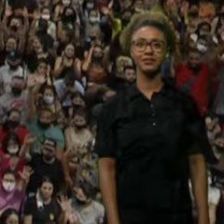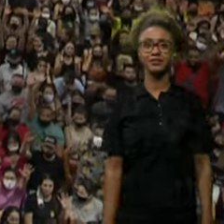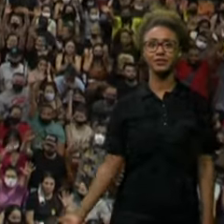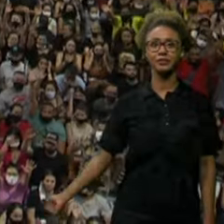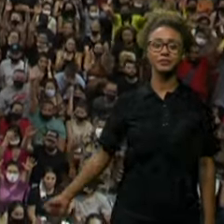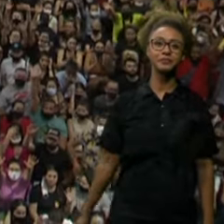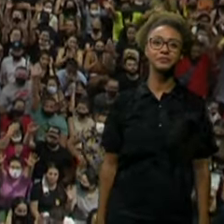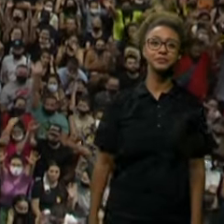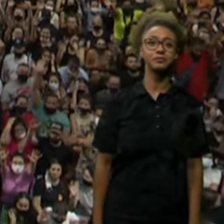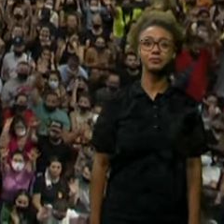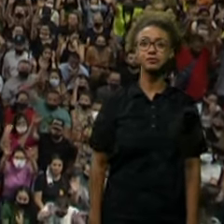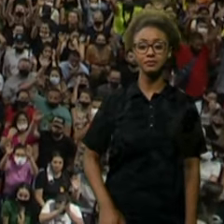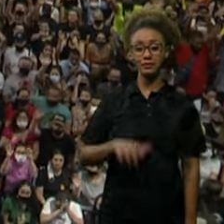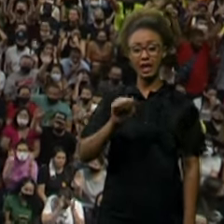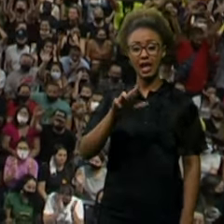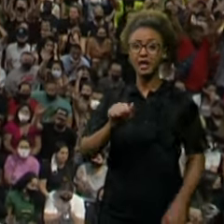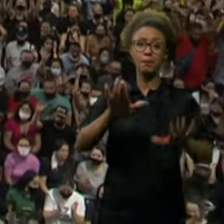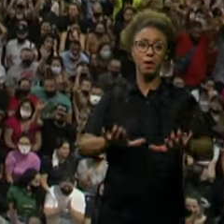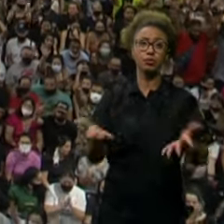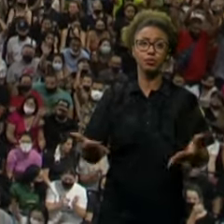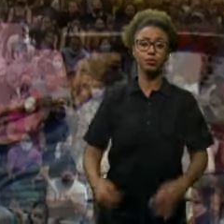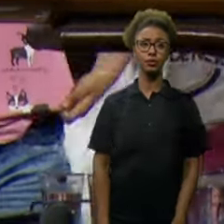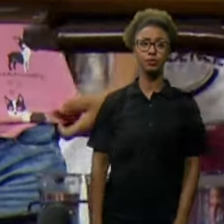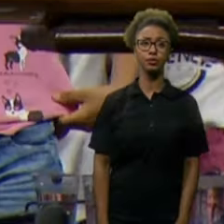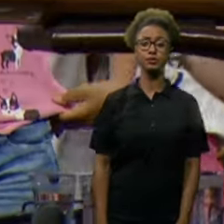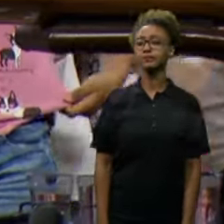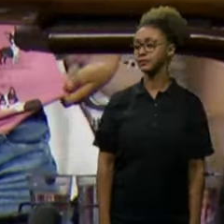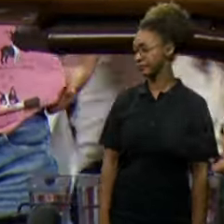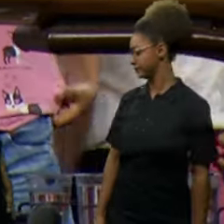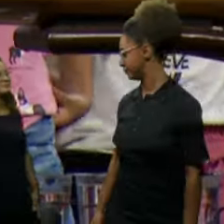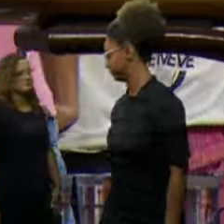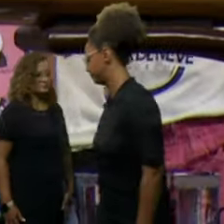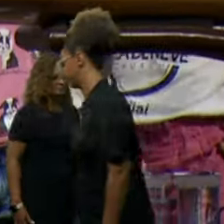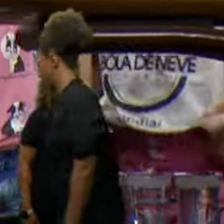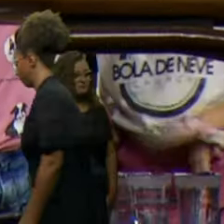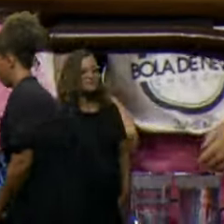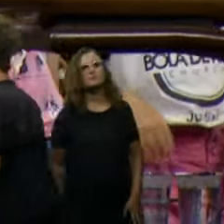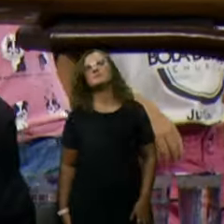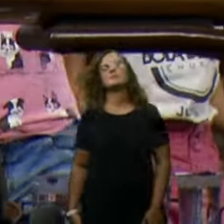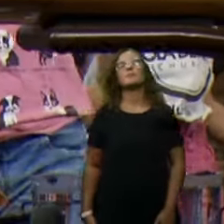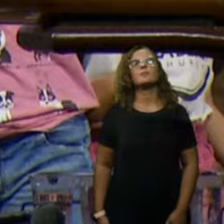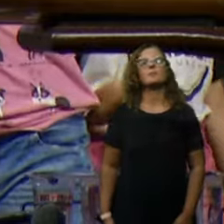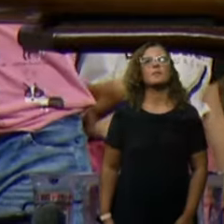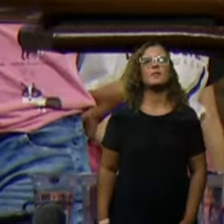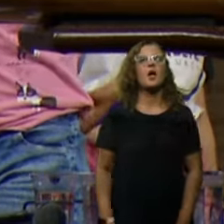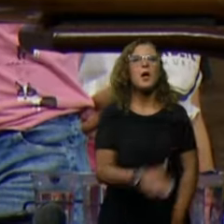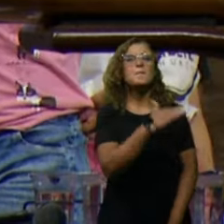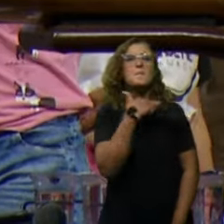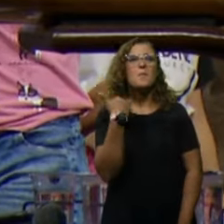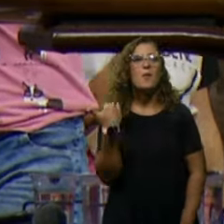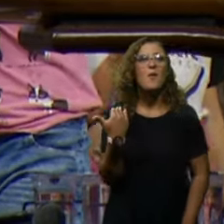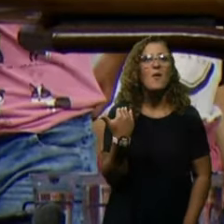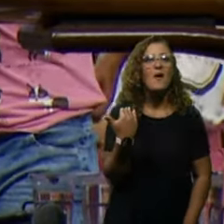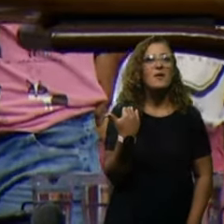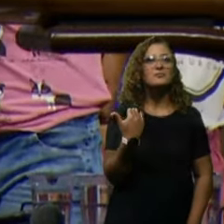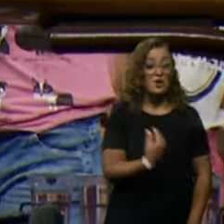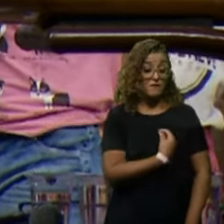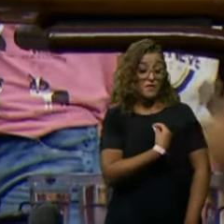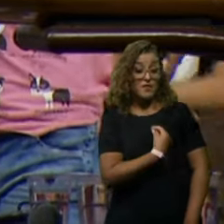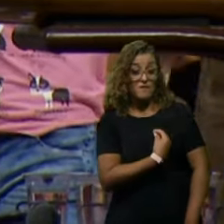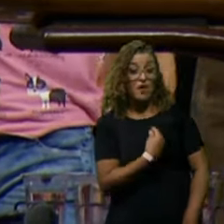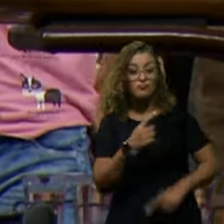e parou em aranha habitou morreu a